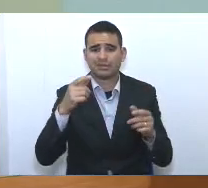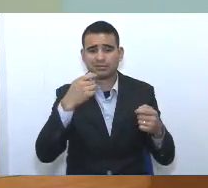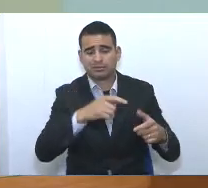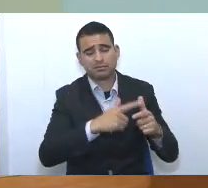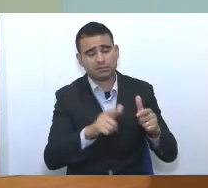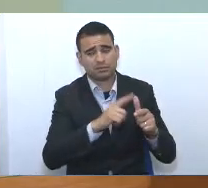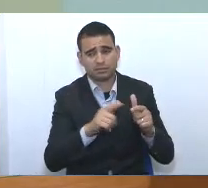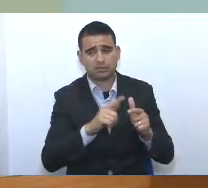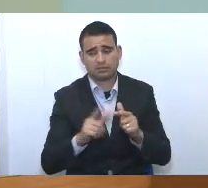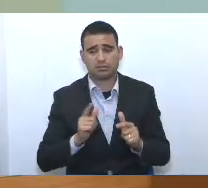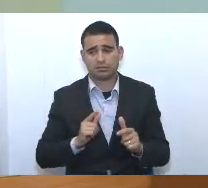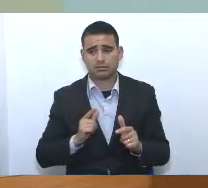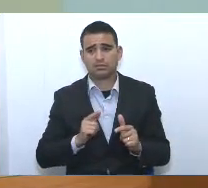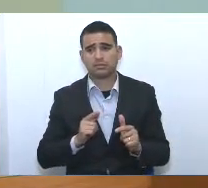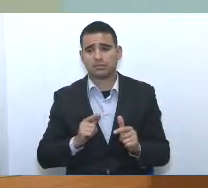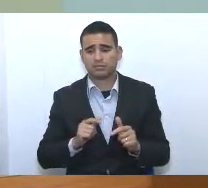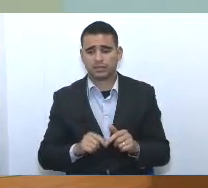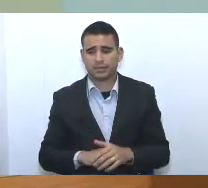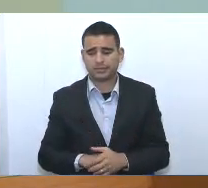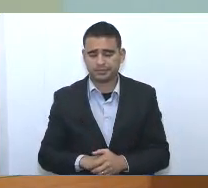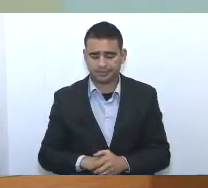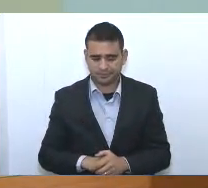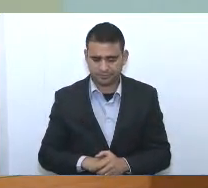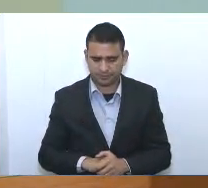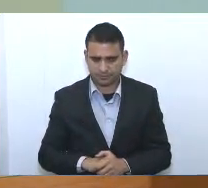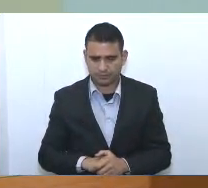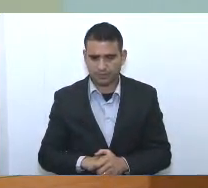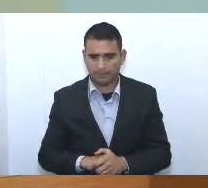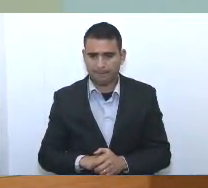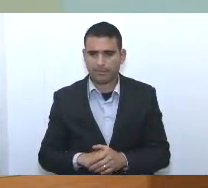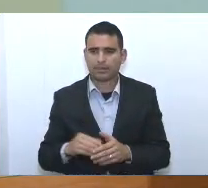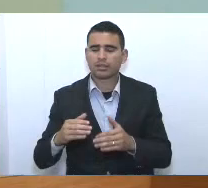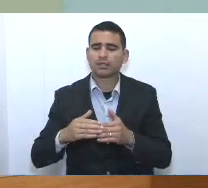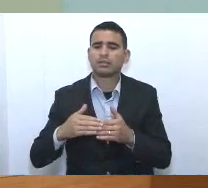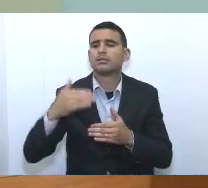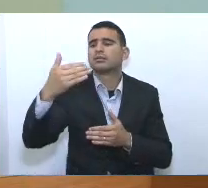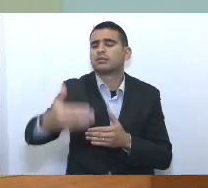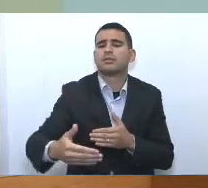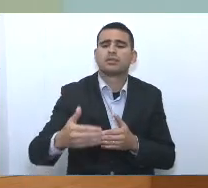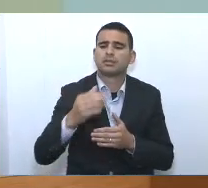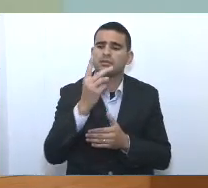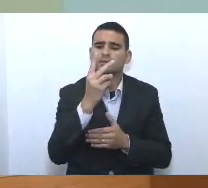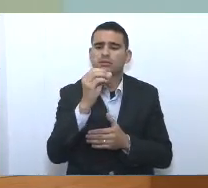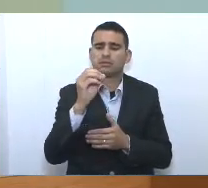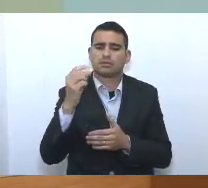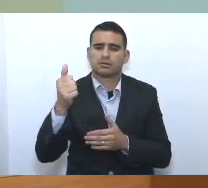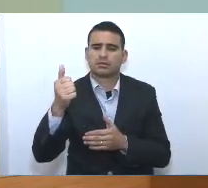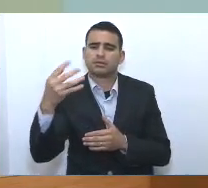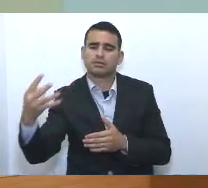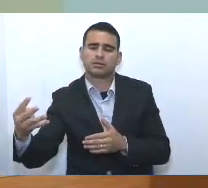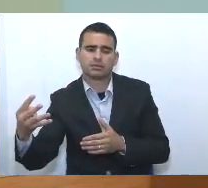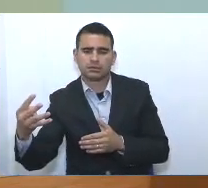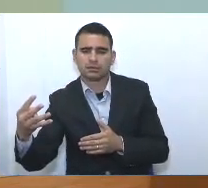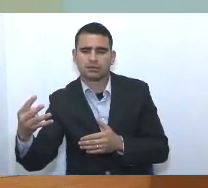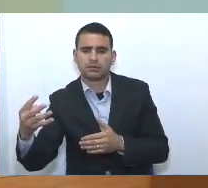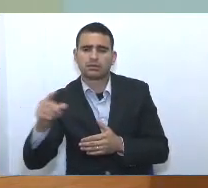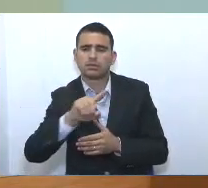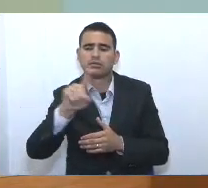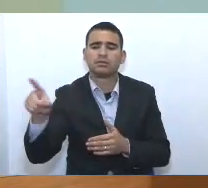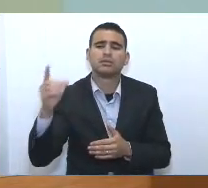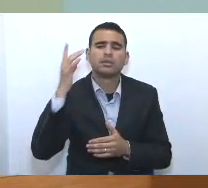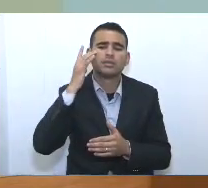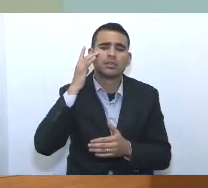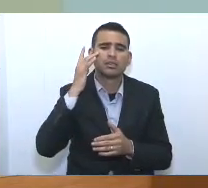da Lei de Diretriz Orçamentária para o próximo ano, existe projetos, existe